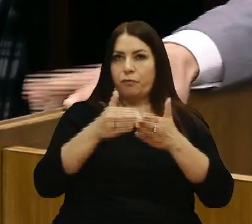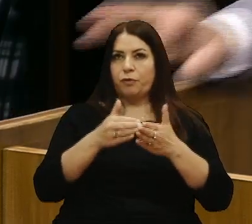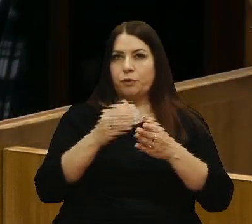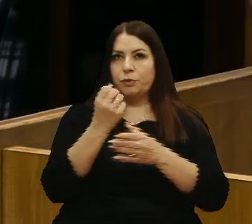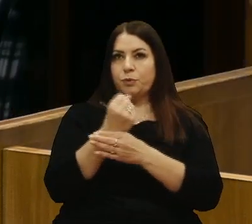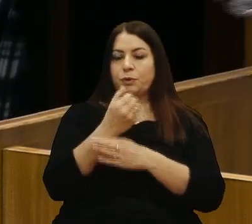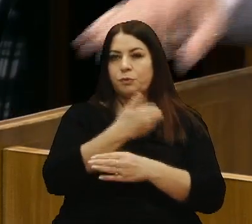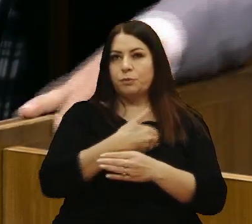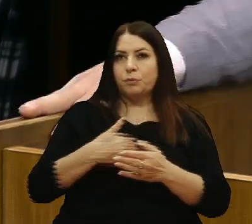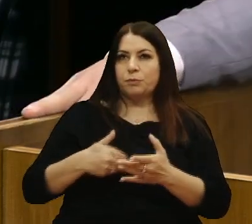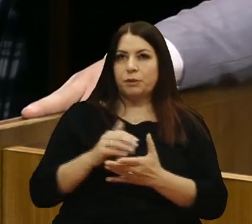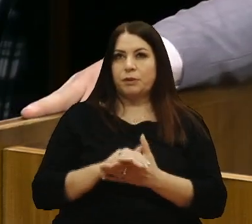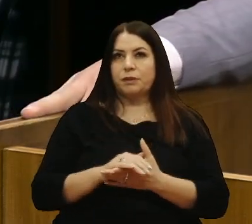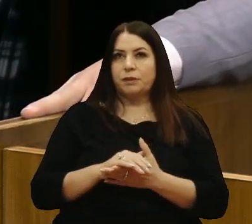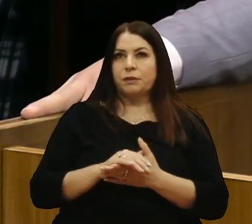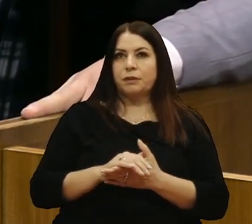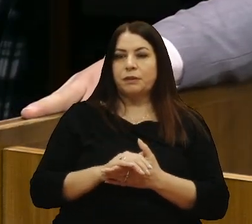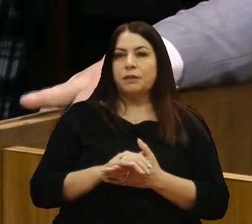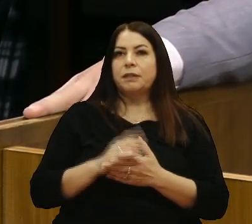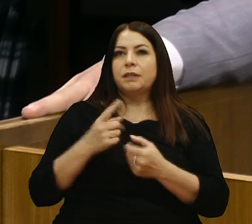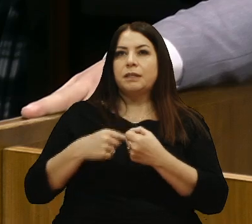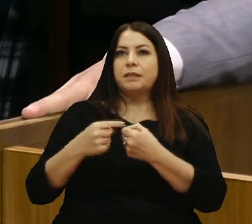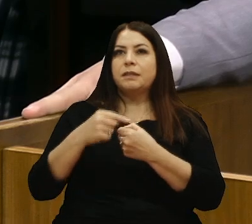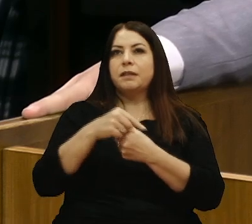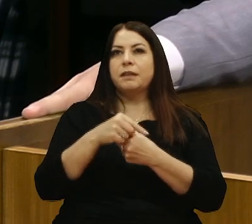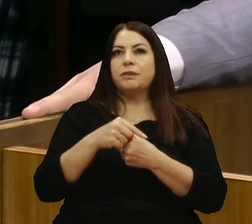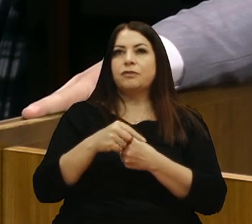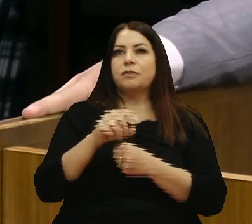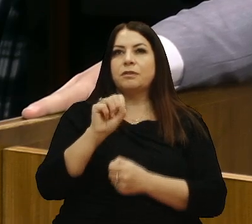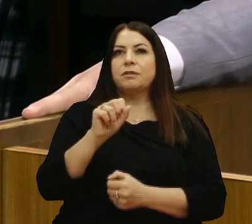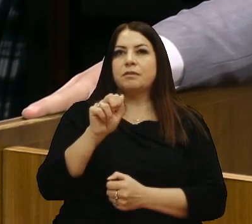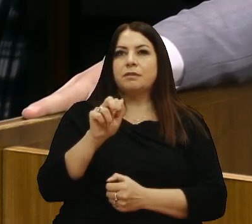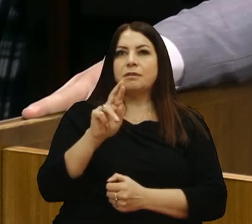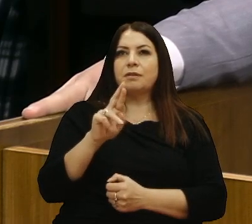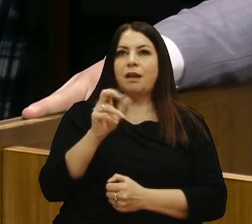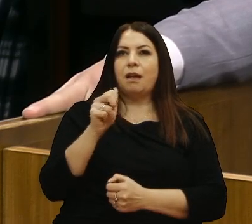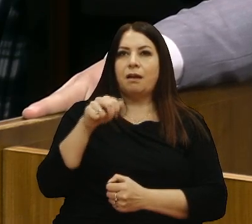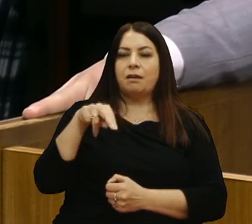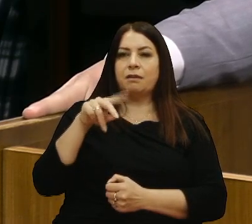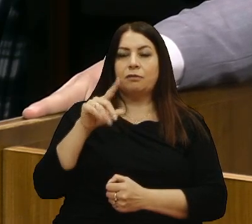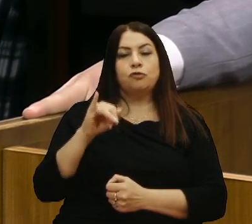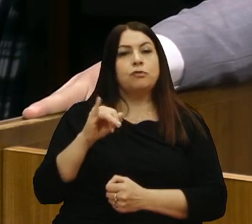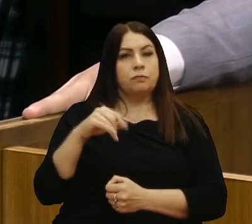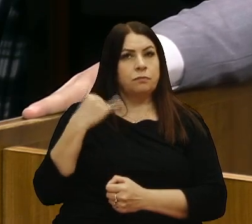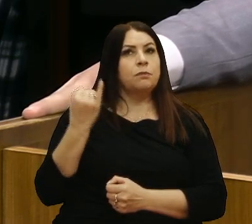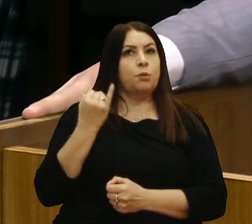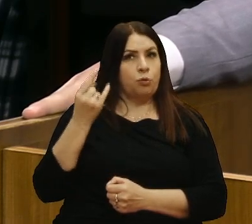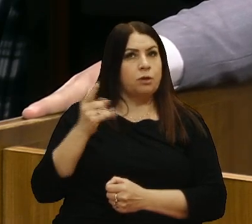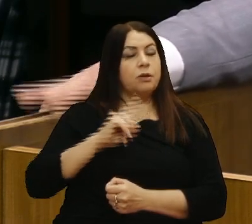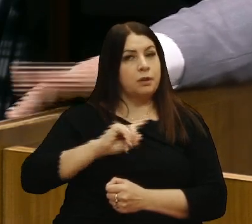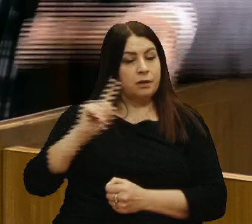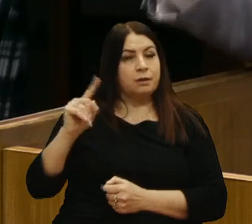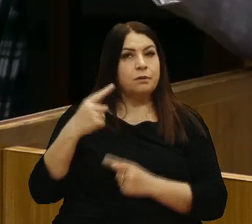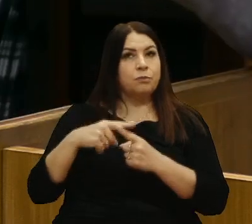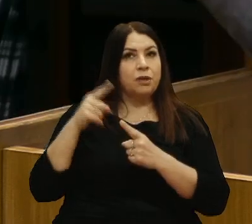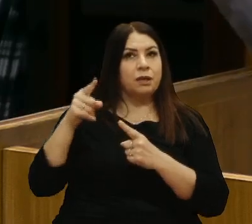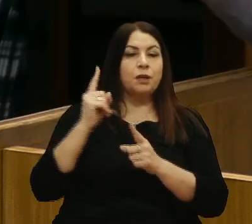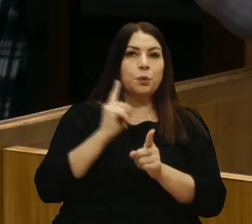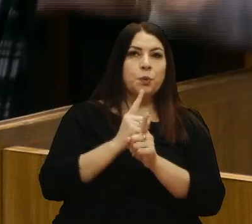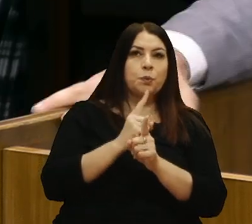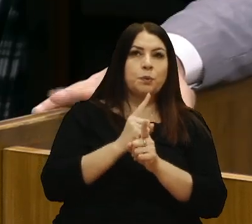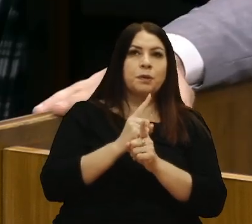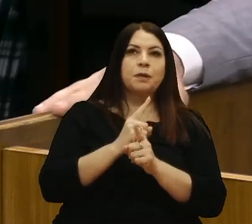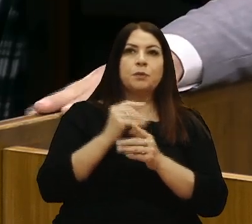Segurança Pública Municipal lá na cidade de Sarandi. Foi muito importante a ida, porque lá eu encontrei